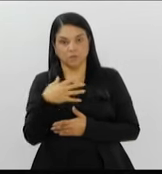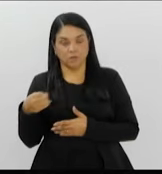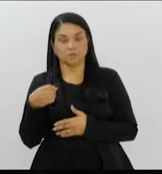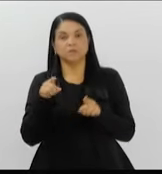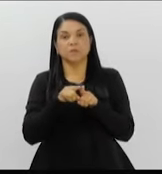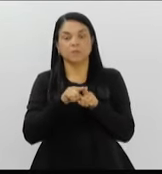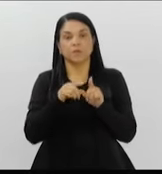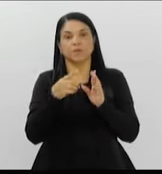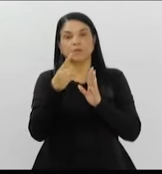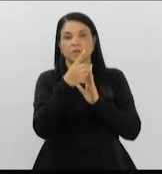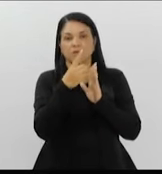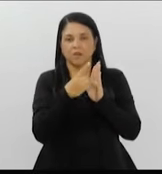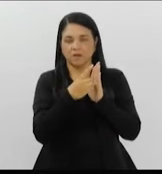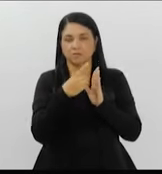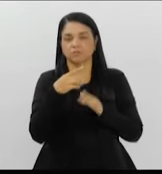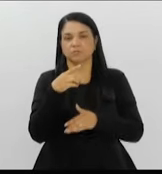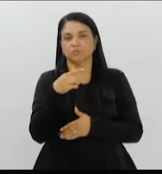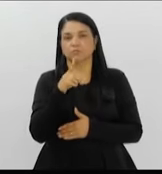3,